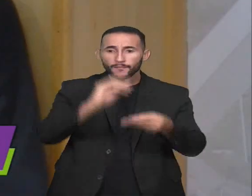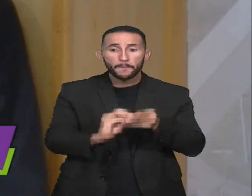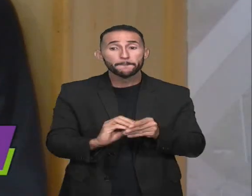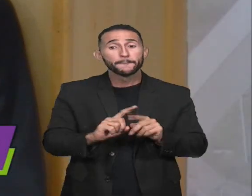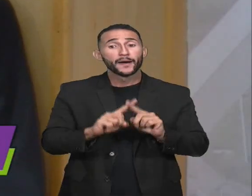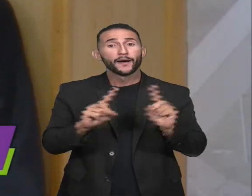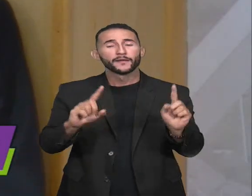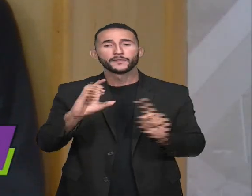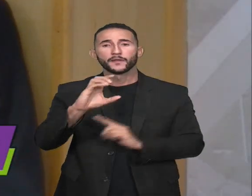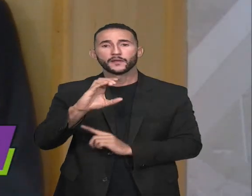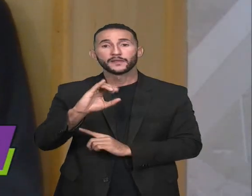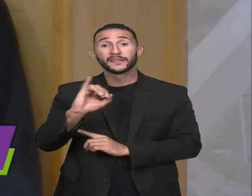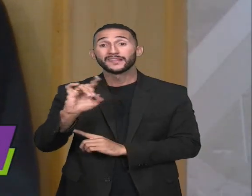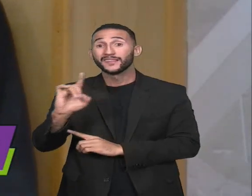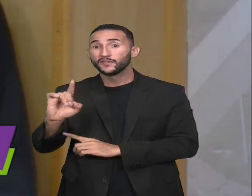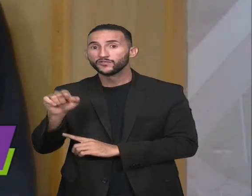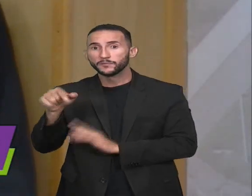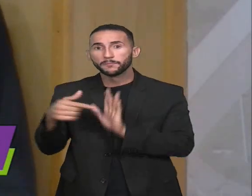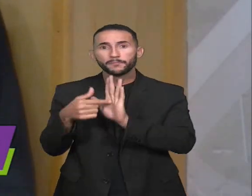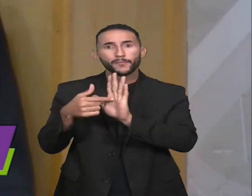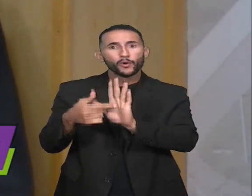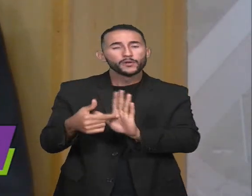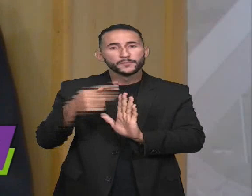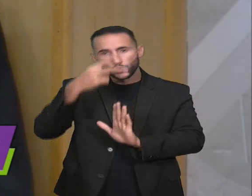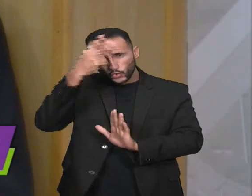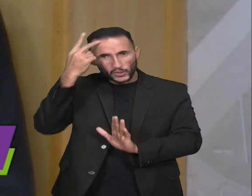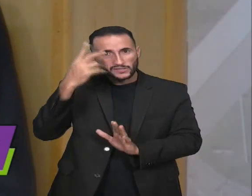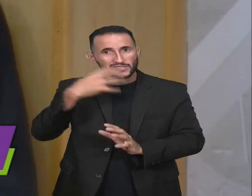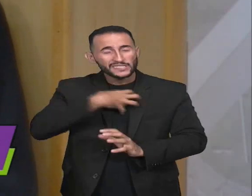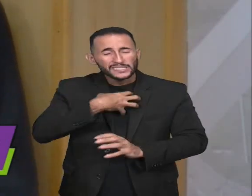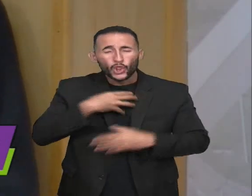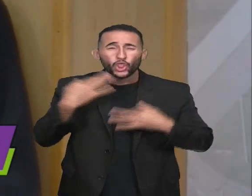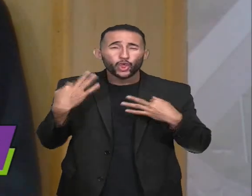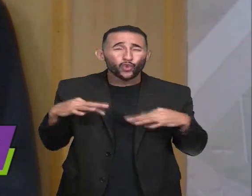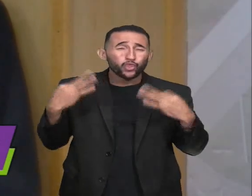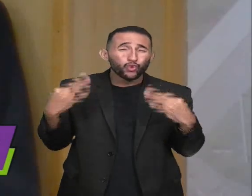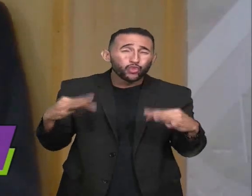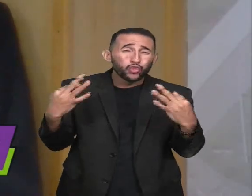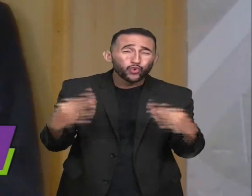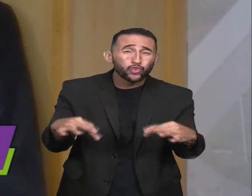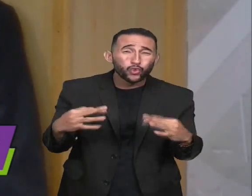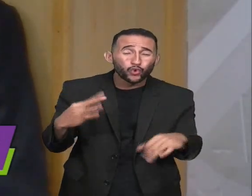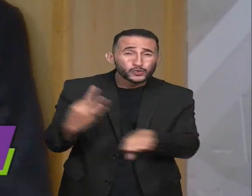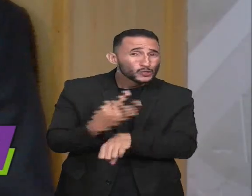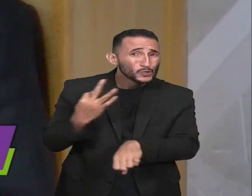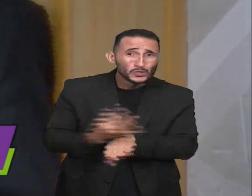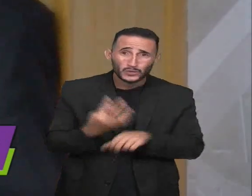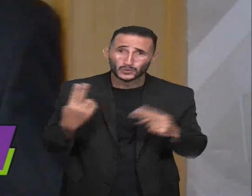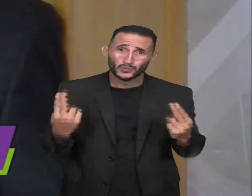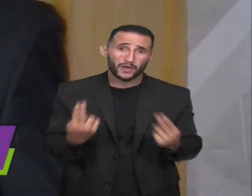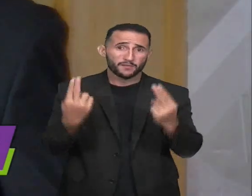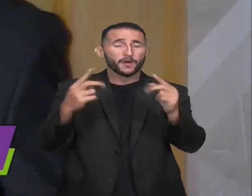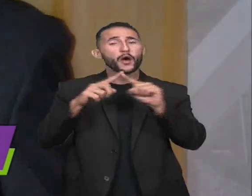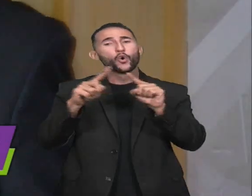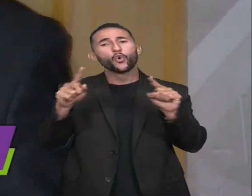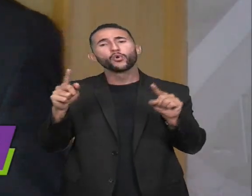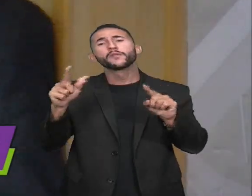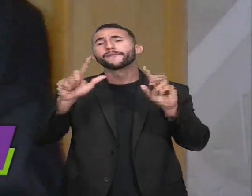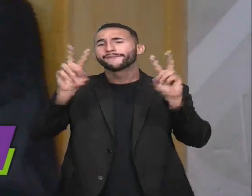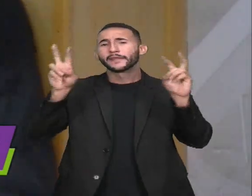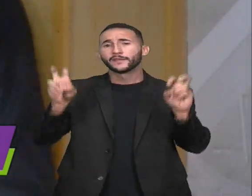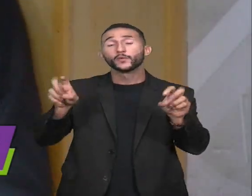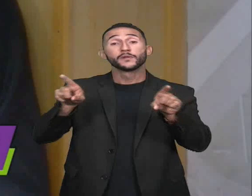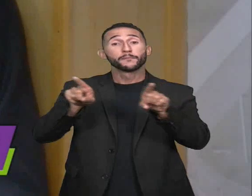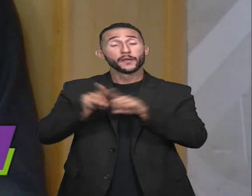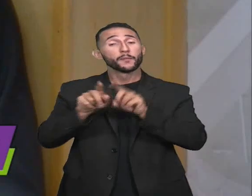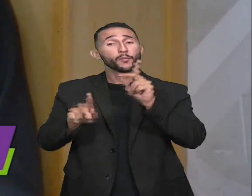relacionados com muitas dores dores insuportáveis né e um outro também um outro que eu gostaria também de citar aqui que a população